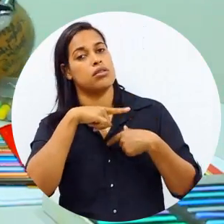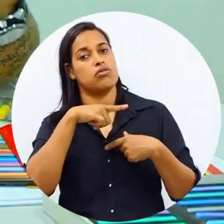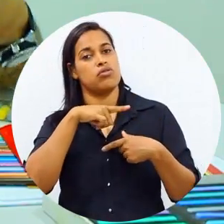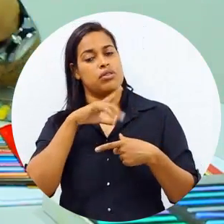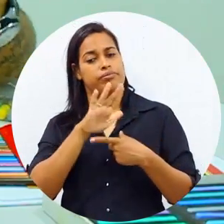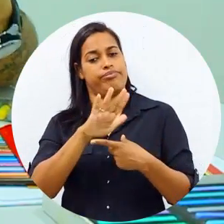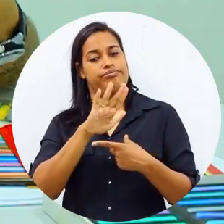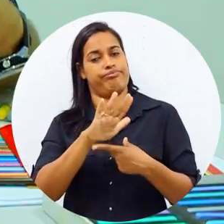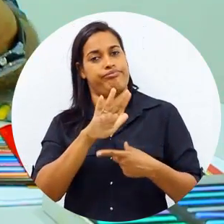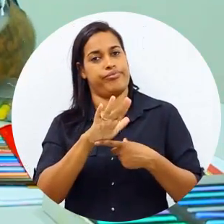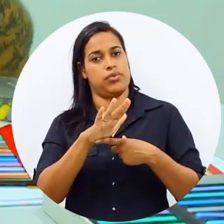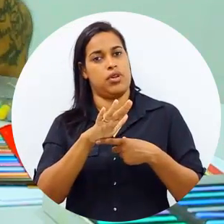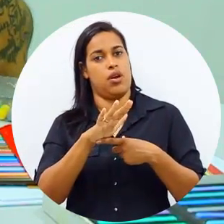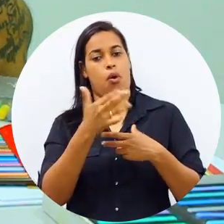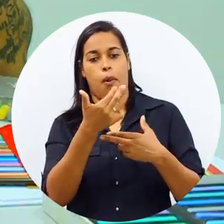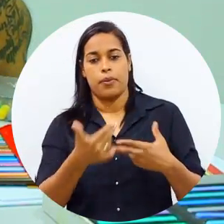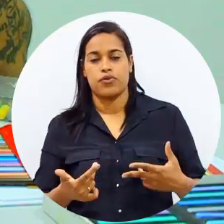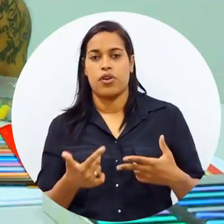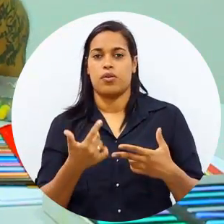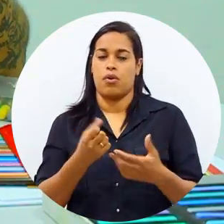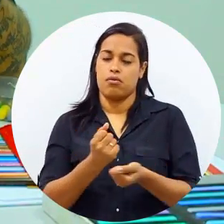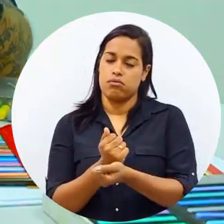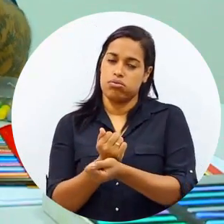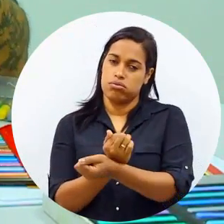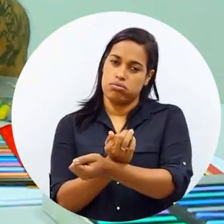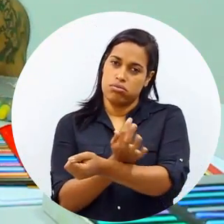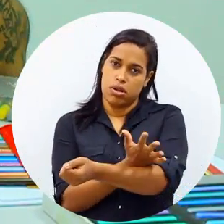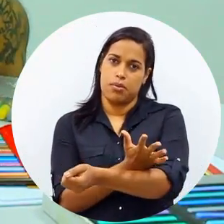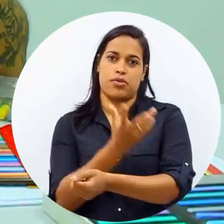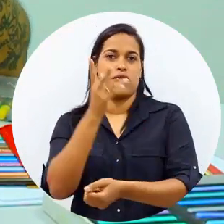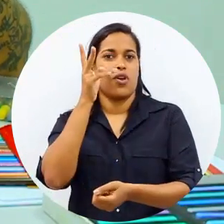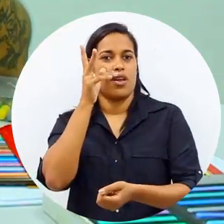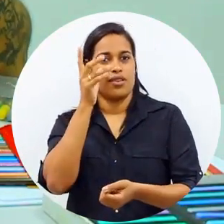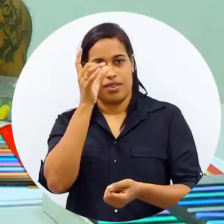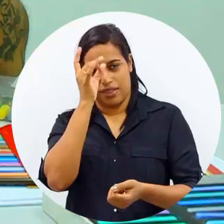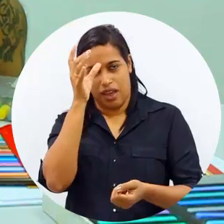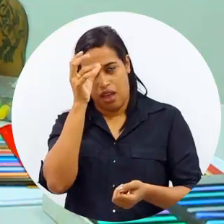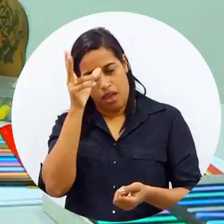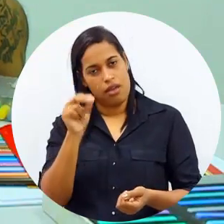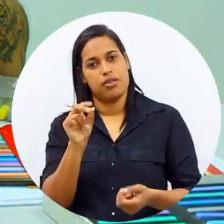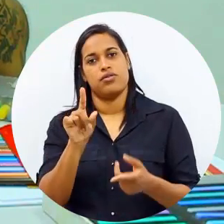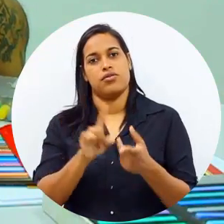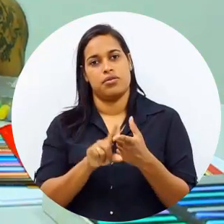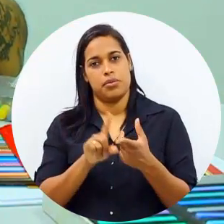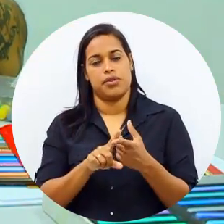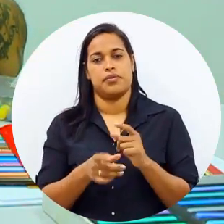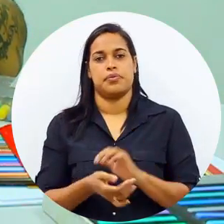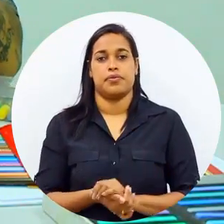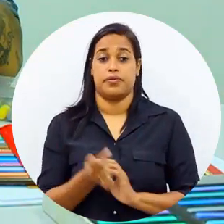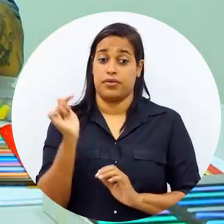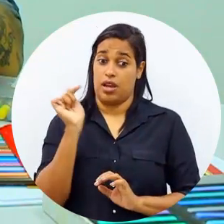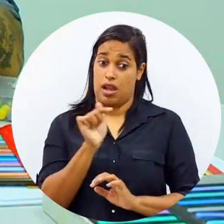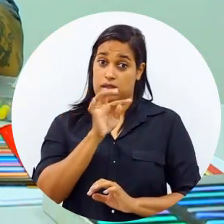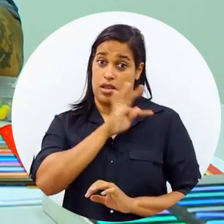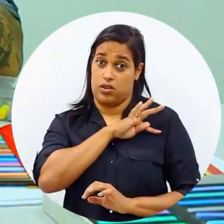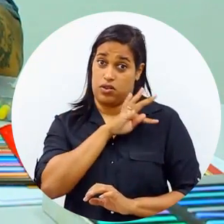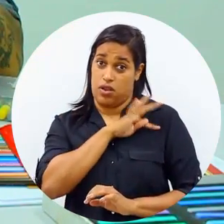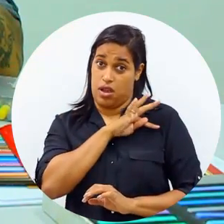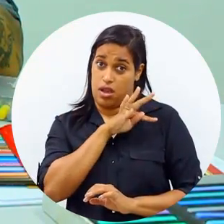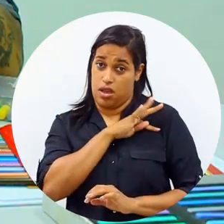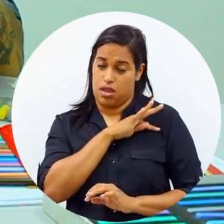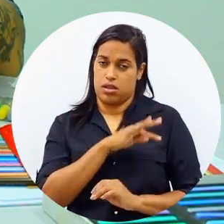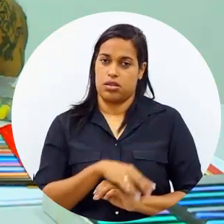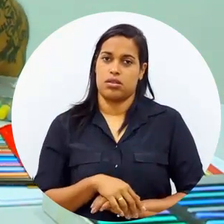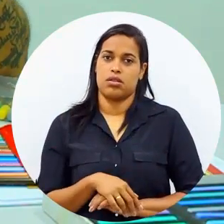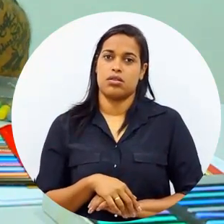ao representar aquele objeto, as emoções, as ideias, enfim. E essas